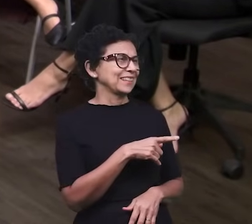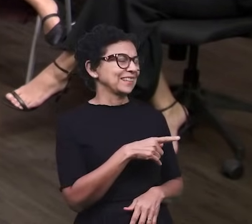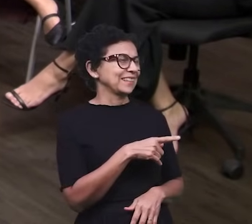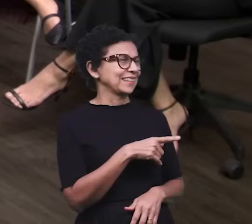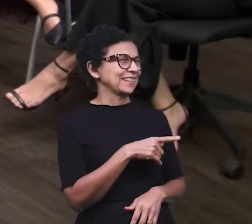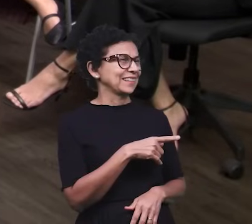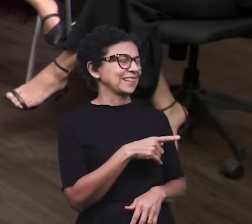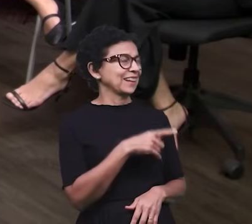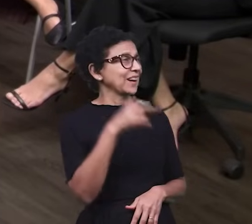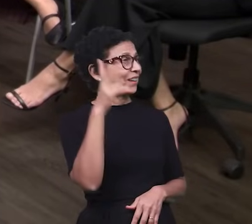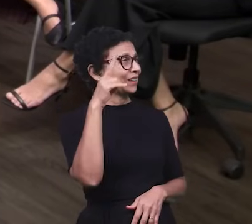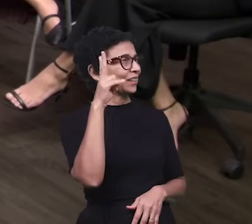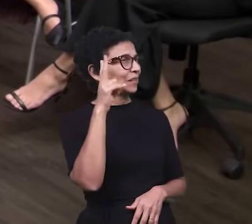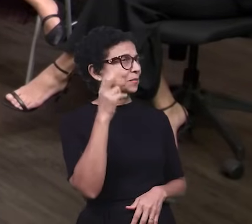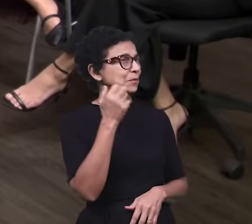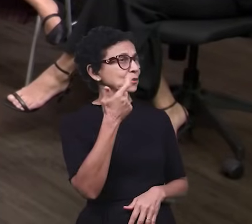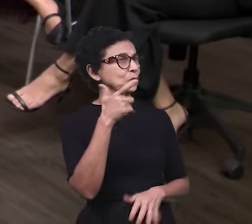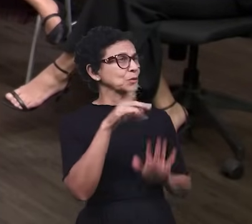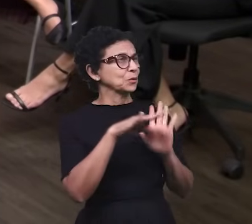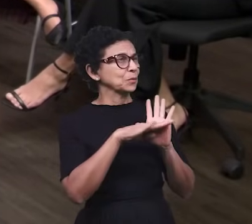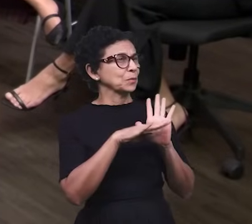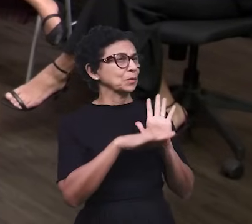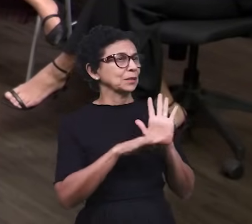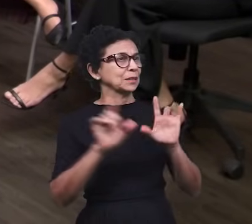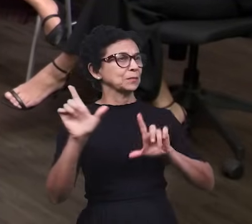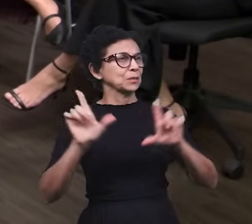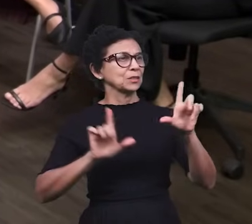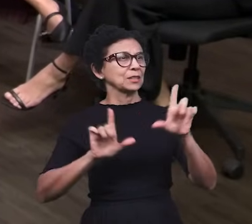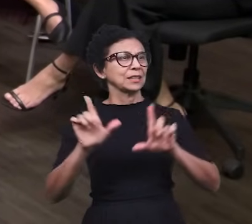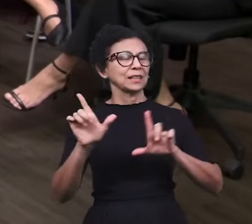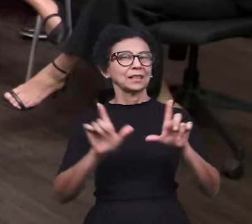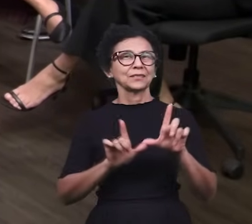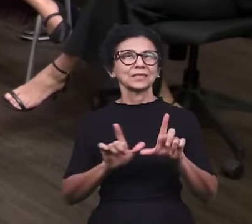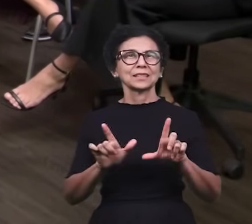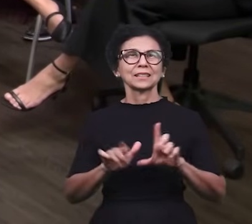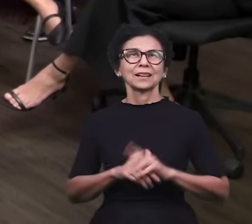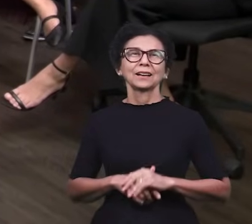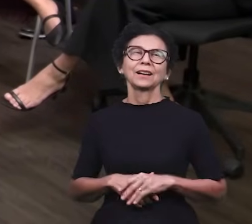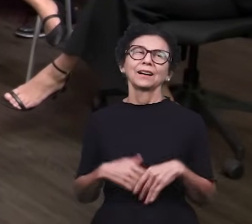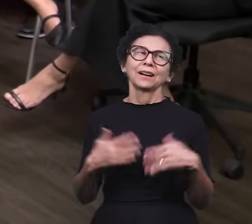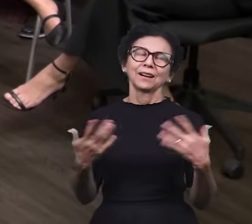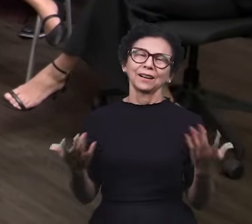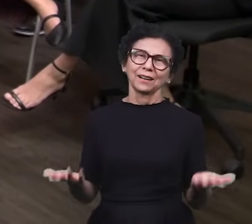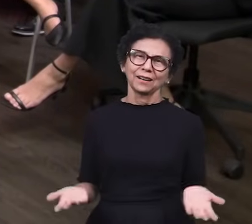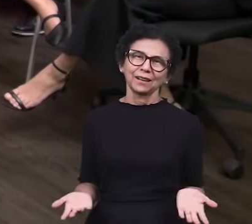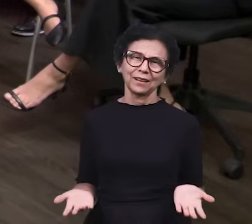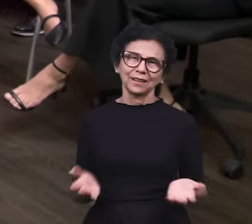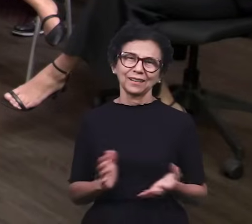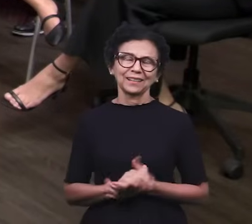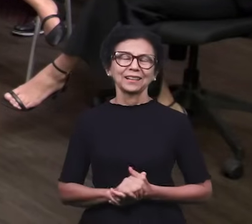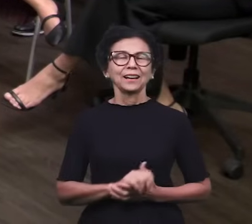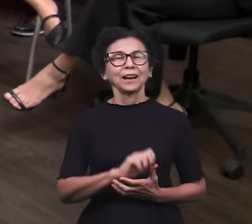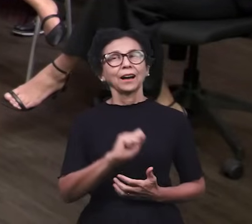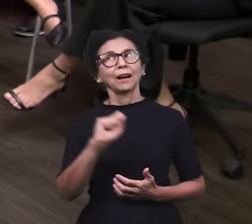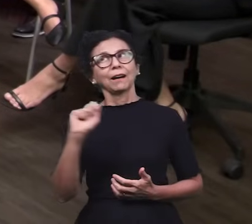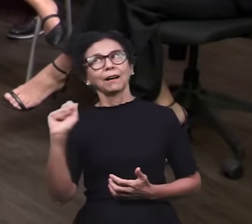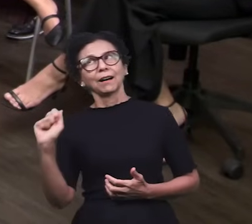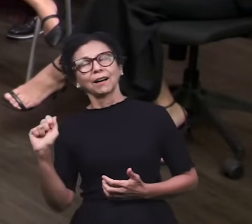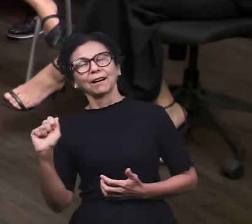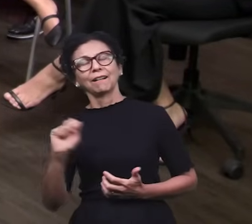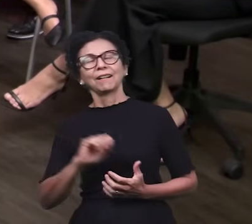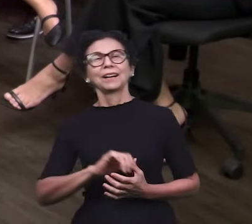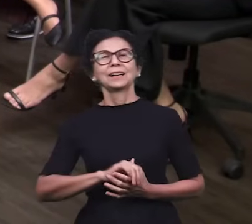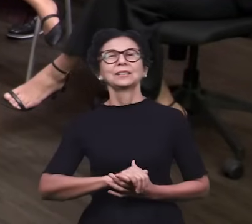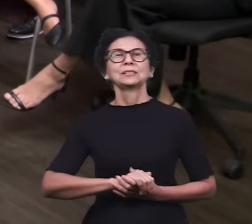Você me fez lembrar de outras programações de televisão que terminavam sempre assim. Mas tudo bem,